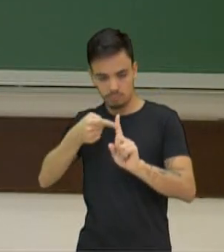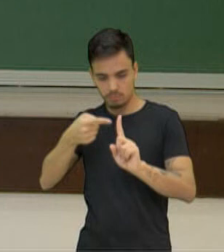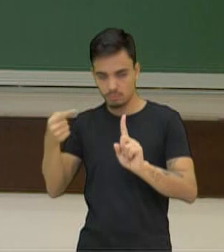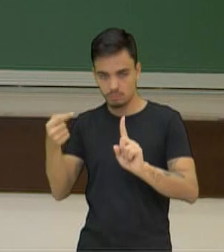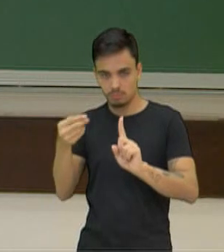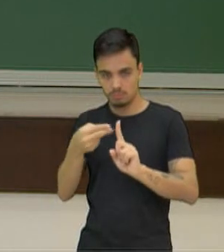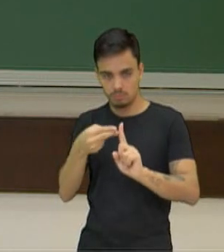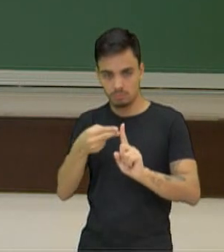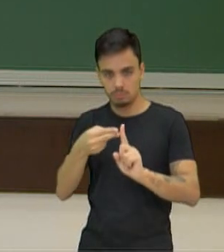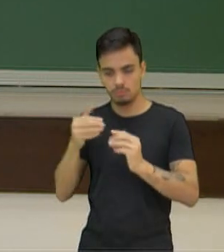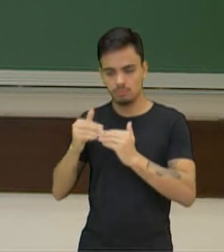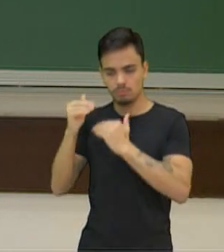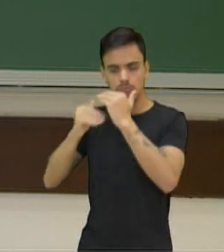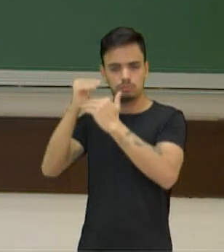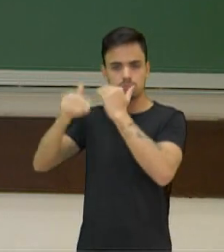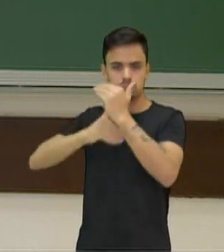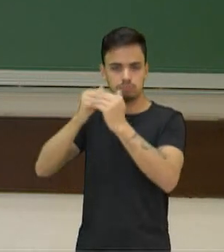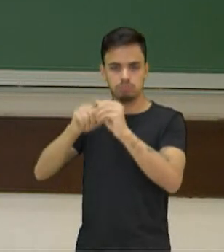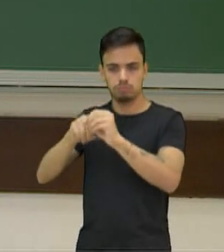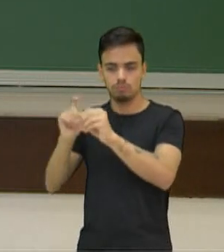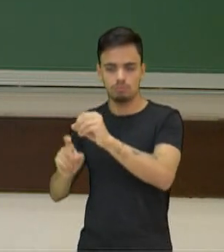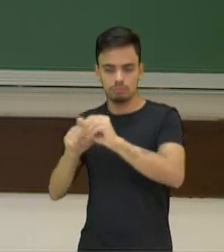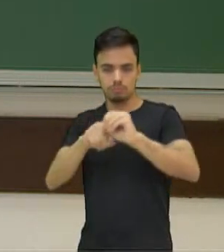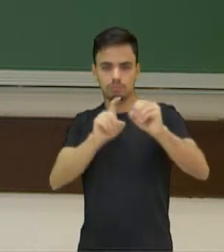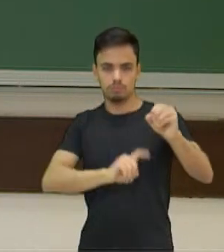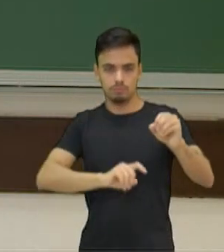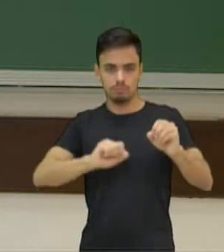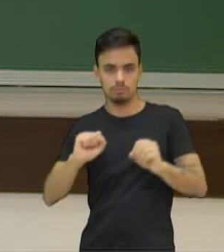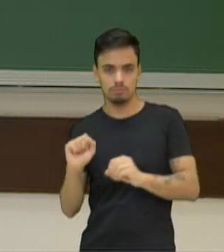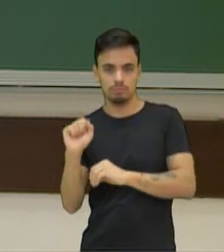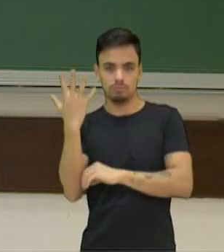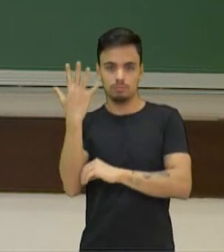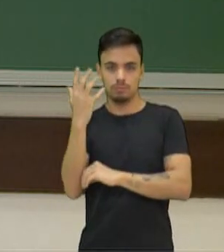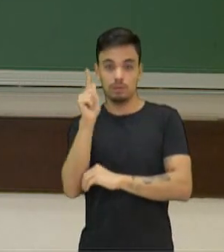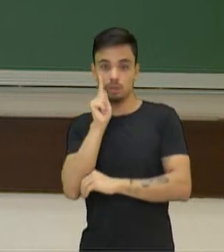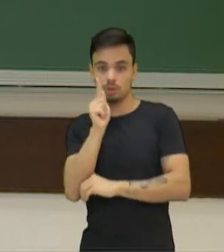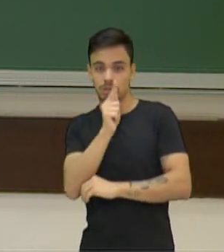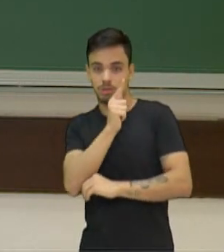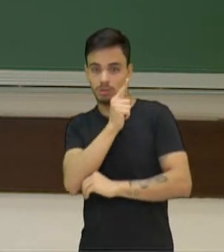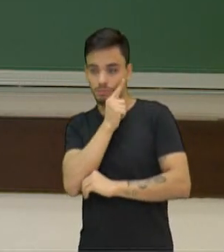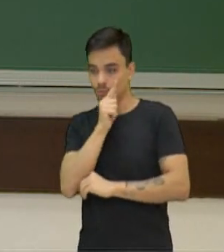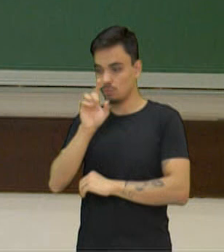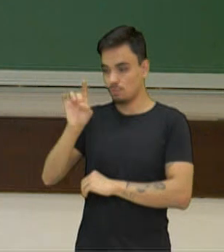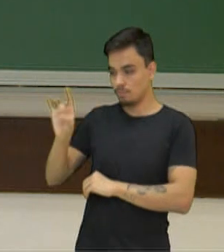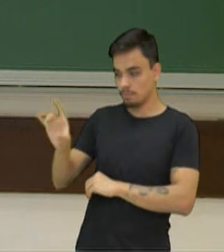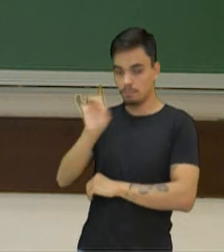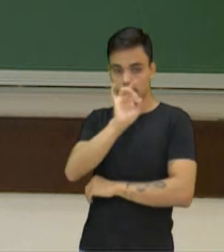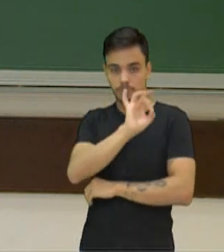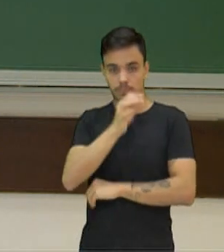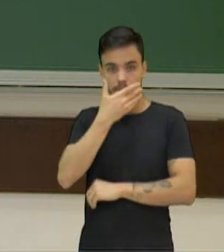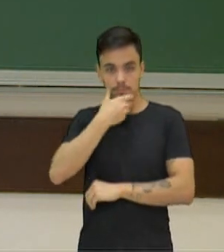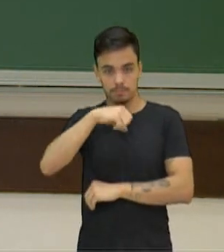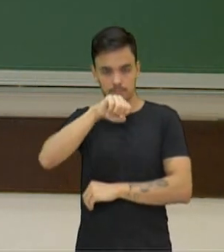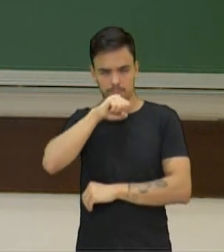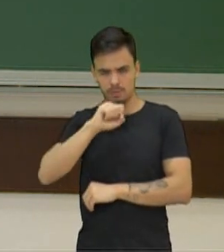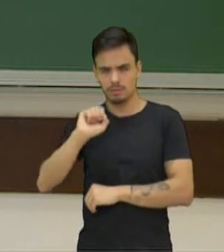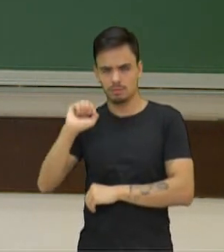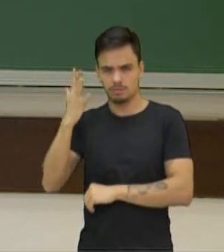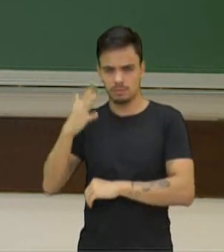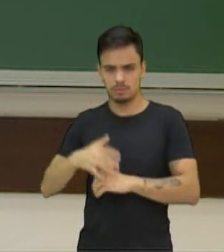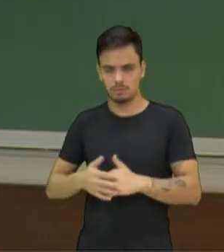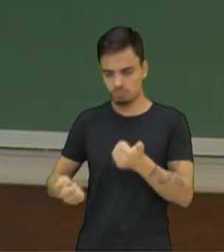e os dois se desenvolveram independentemente, formando gêmeos, cada um de um pai. Tá? Um caso assim bem especial, desenvolvido em